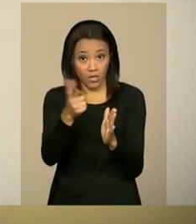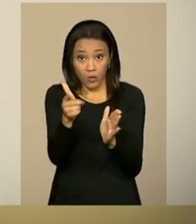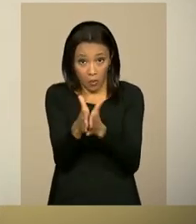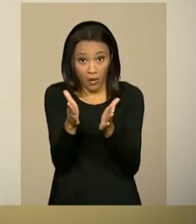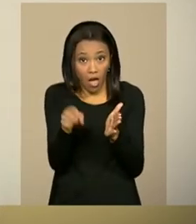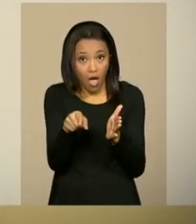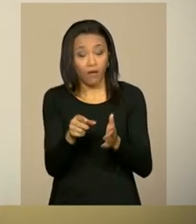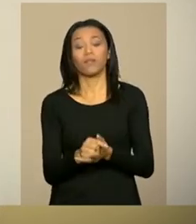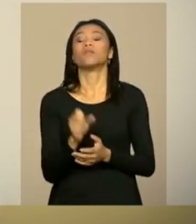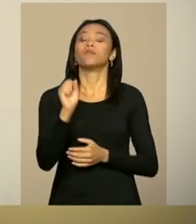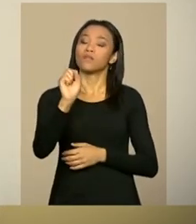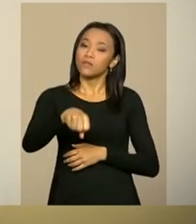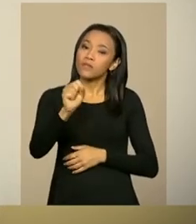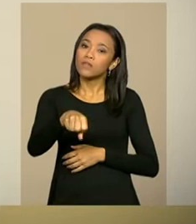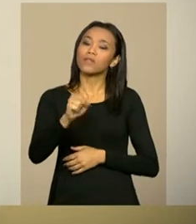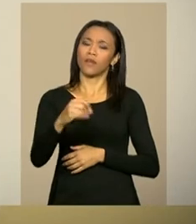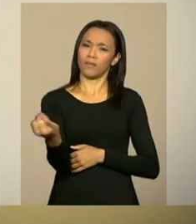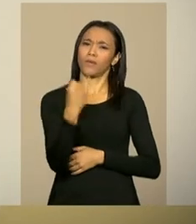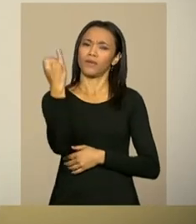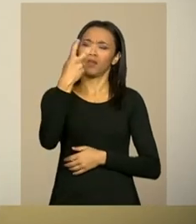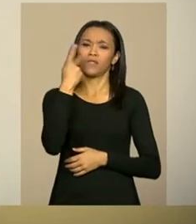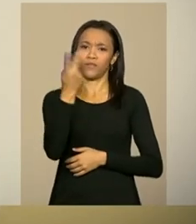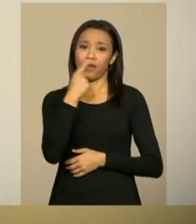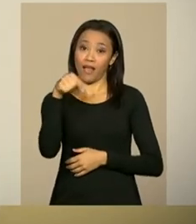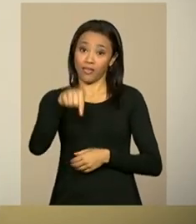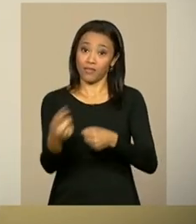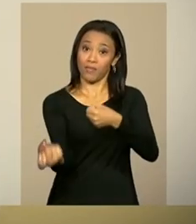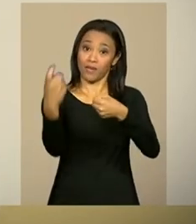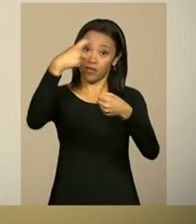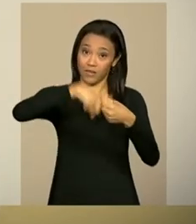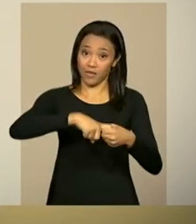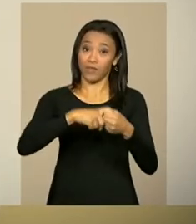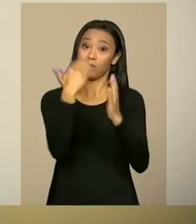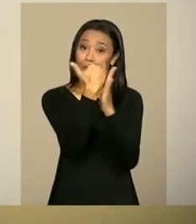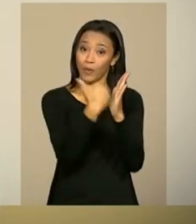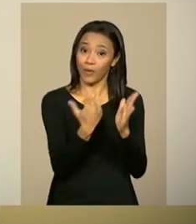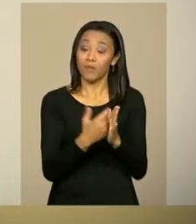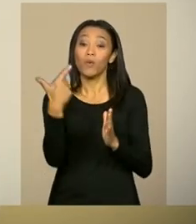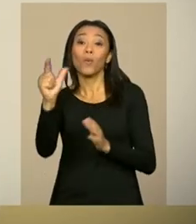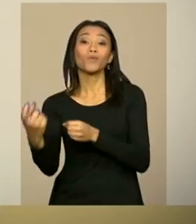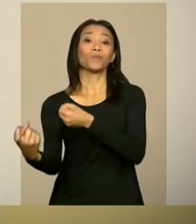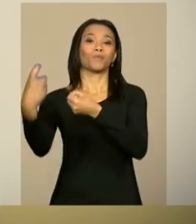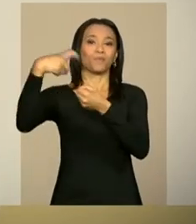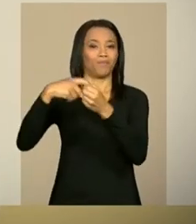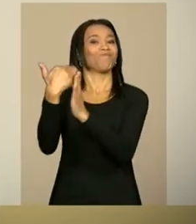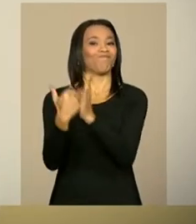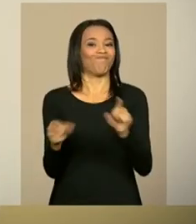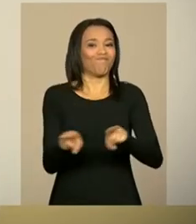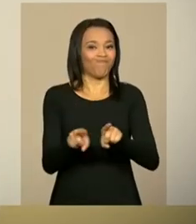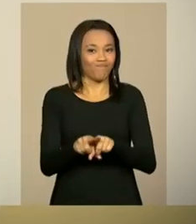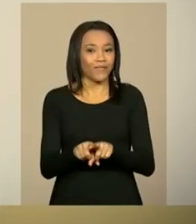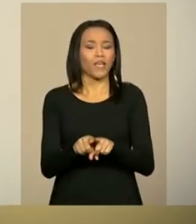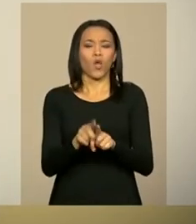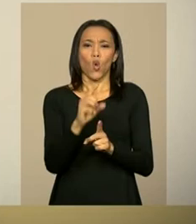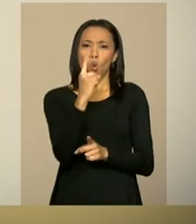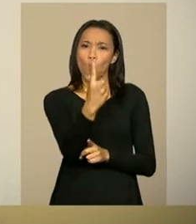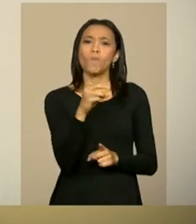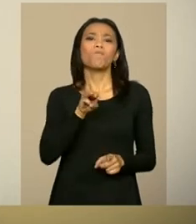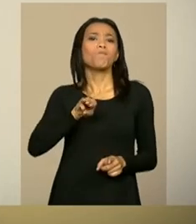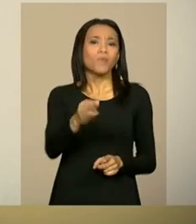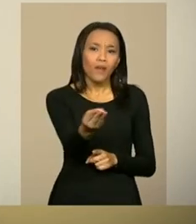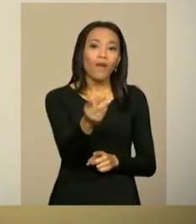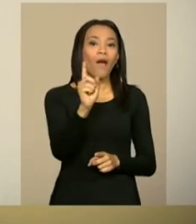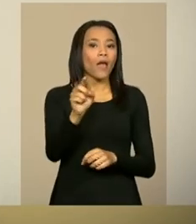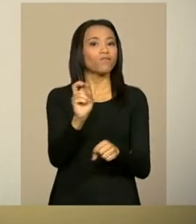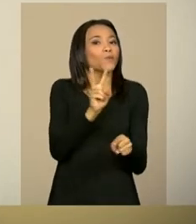Luciano e é importantíssimo falar dessa parceria do Pronatec com o Brasil sem miséria um milhão de vagas do Pronatec